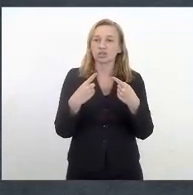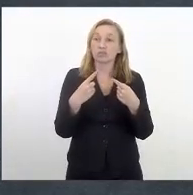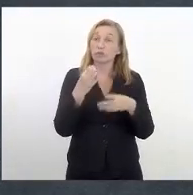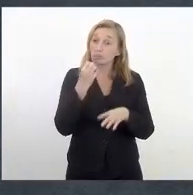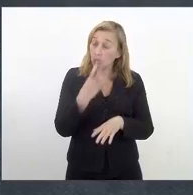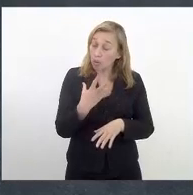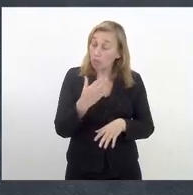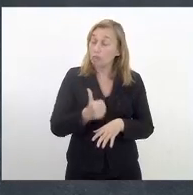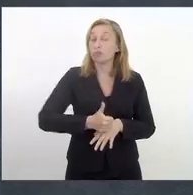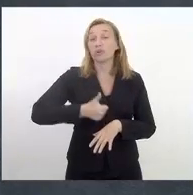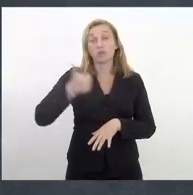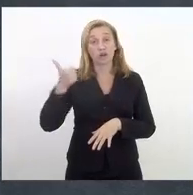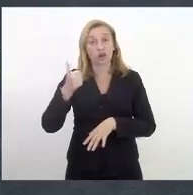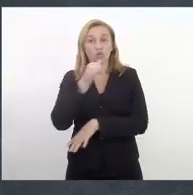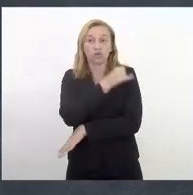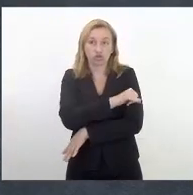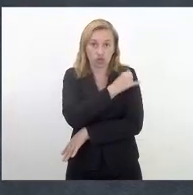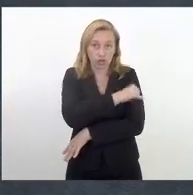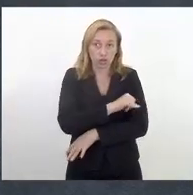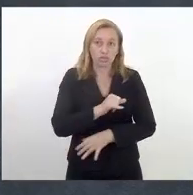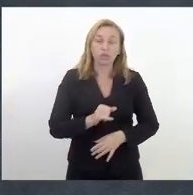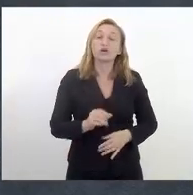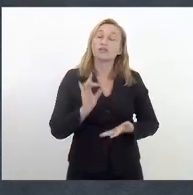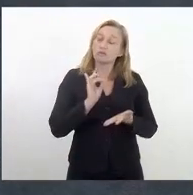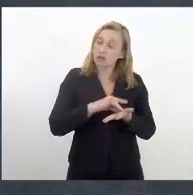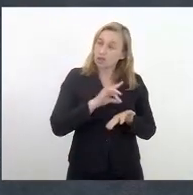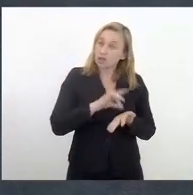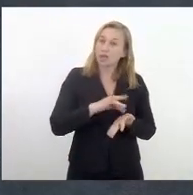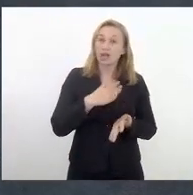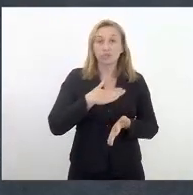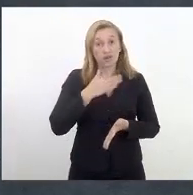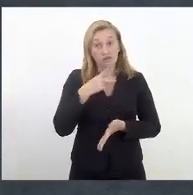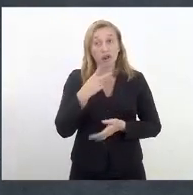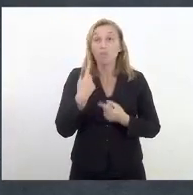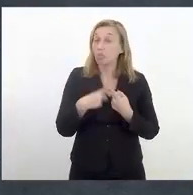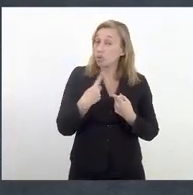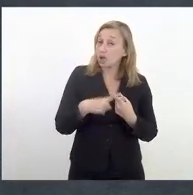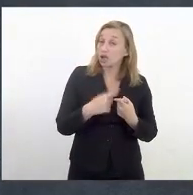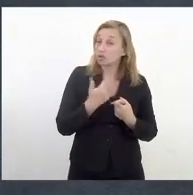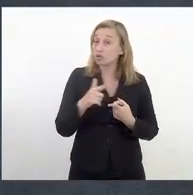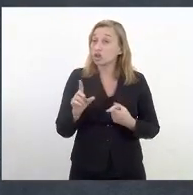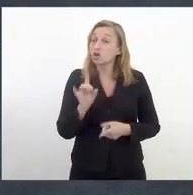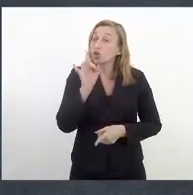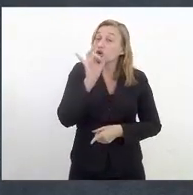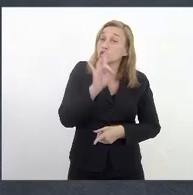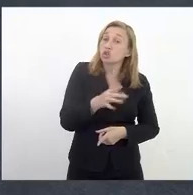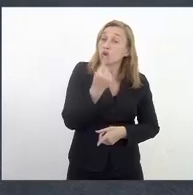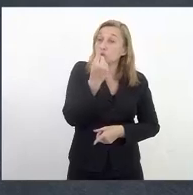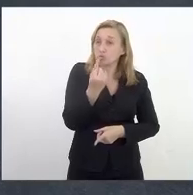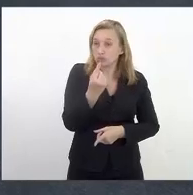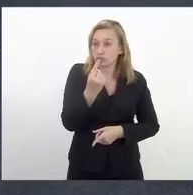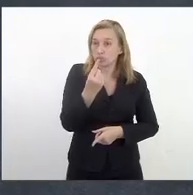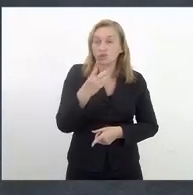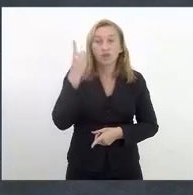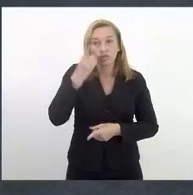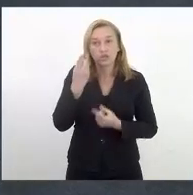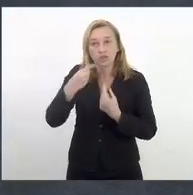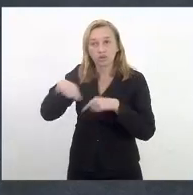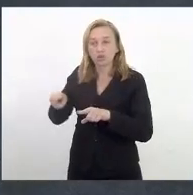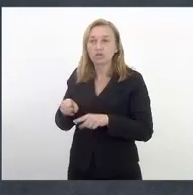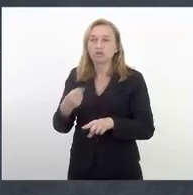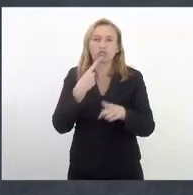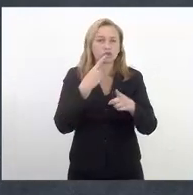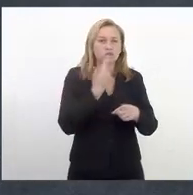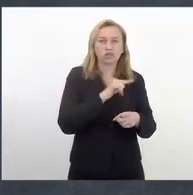debate para melhorar o Rio de Janeiro e assim é verdadeira minha fala porque não há um só Deputado da oposição que não tenha